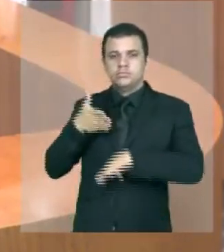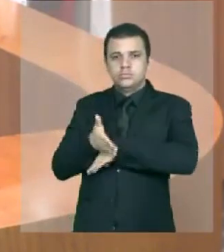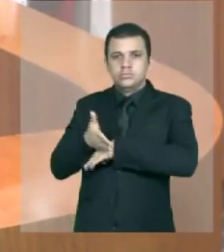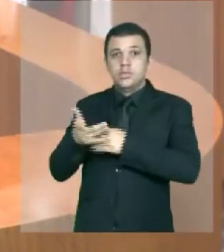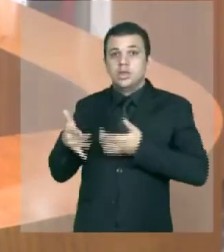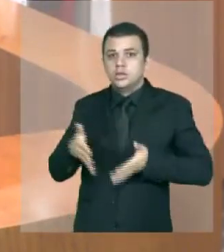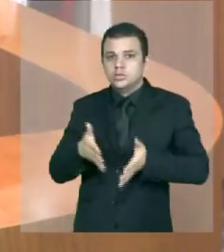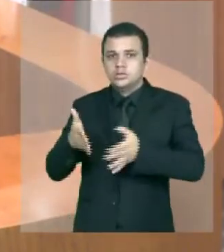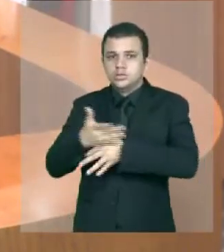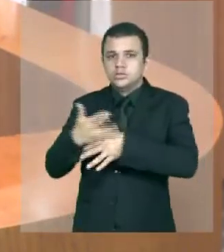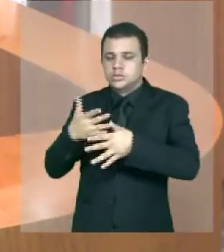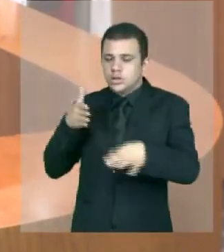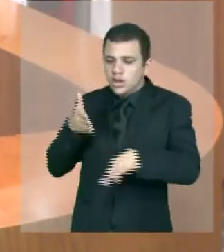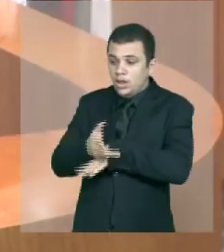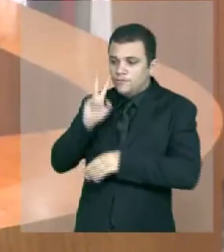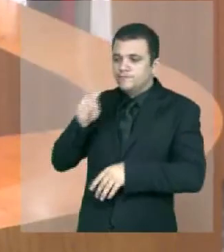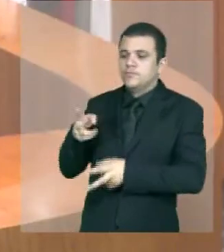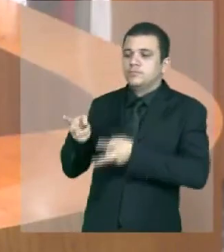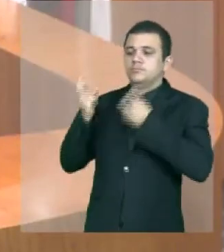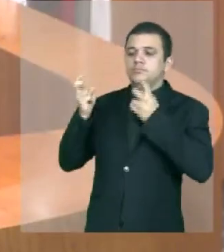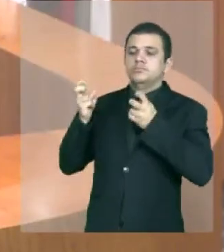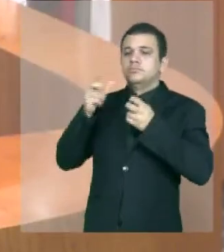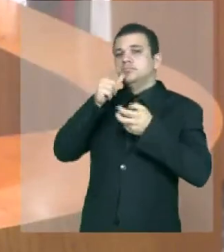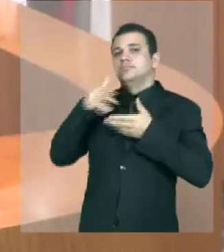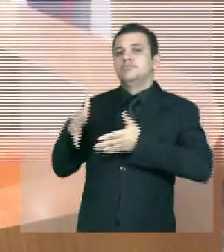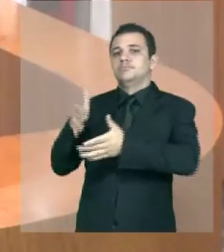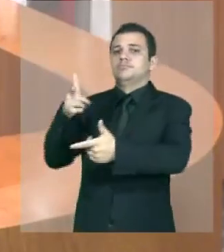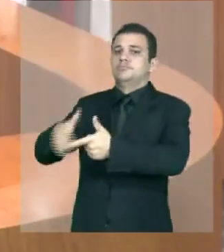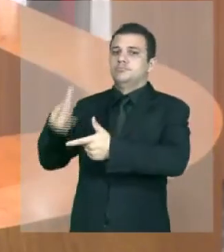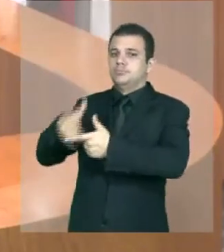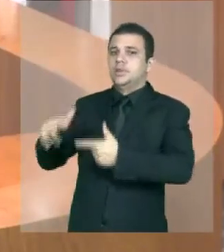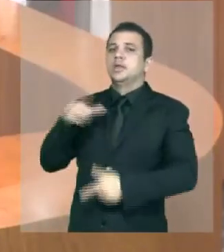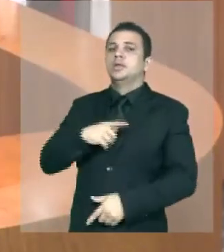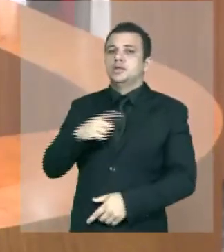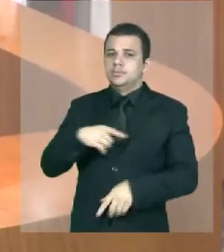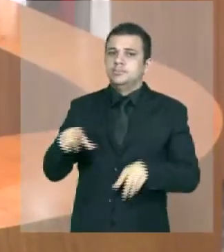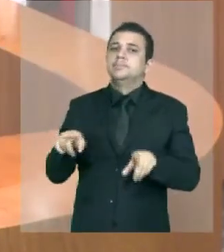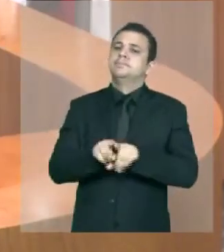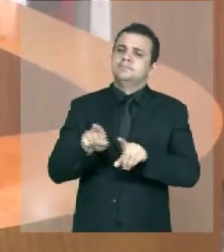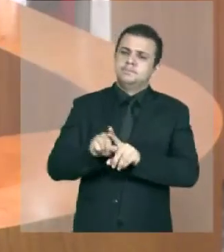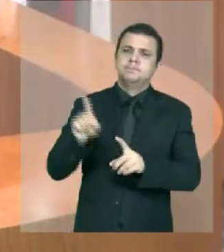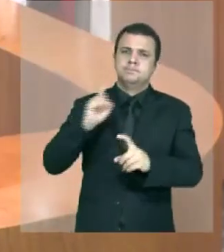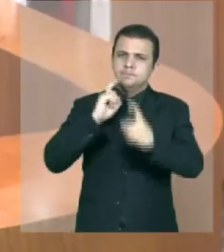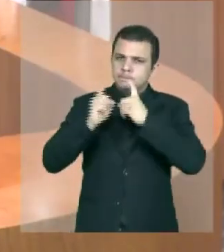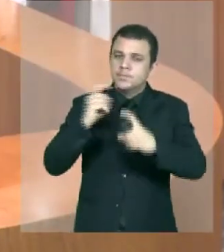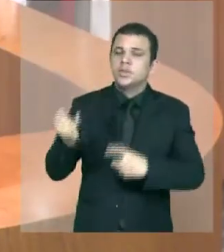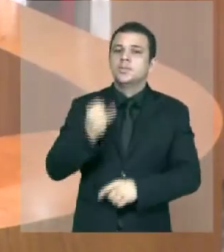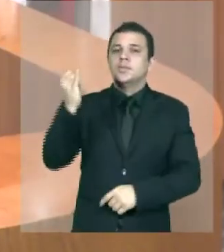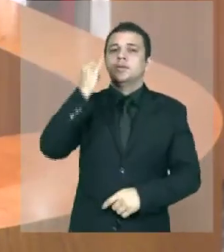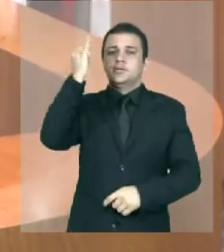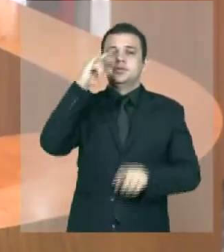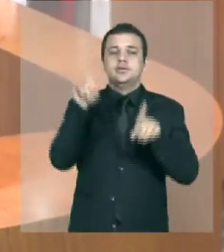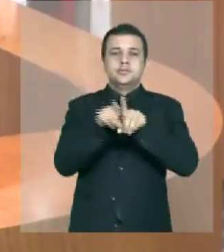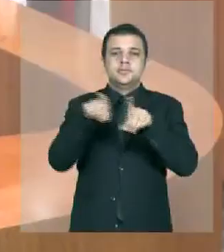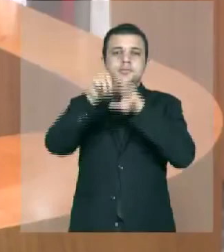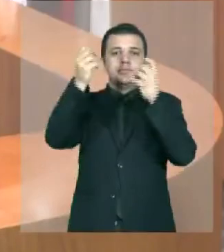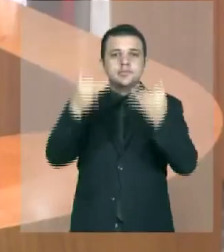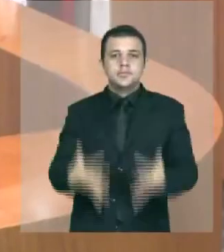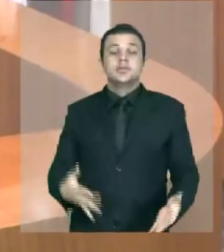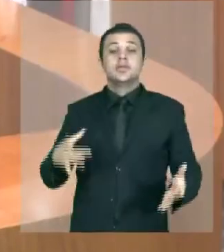levar alternativas, como nós levamos ao promover naquele momento as parcerias, a